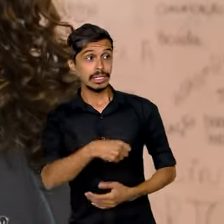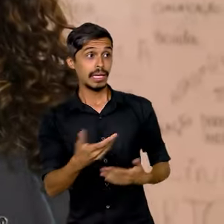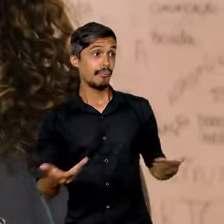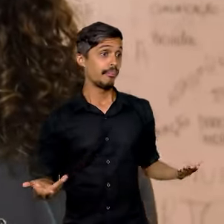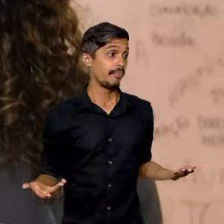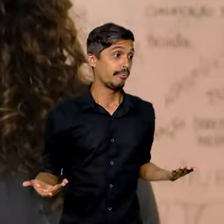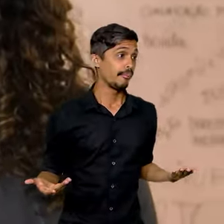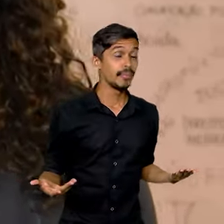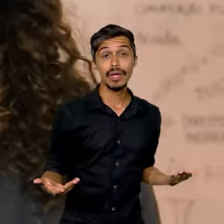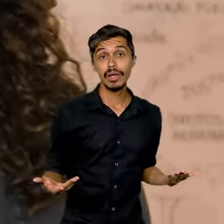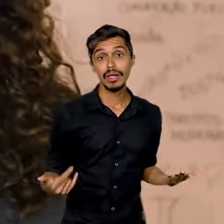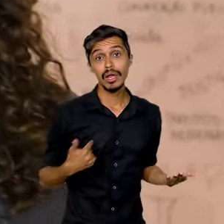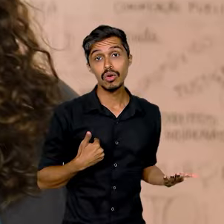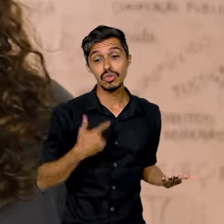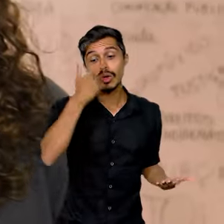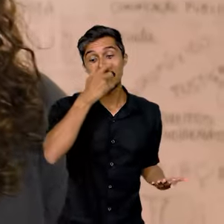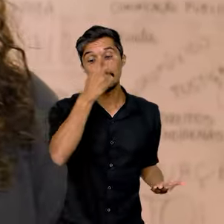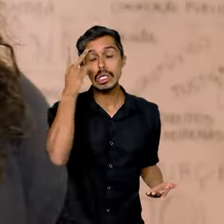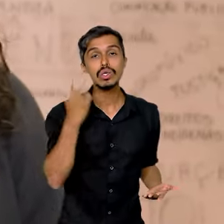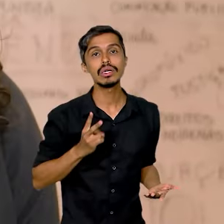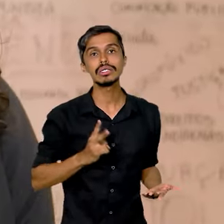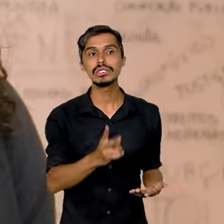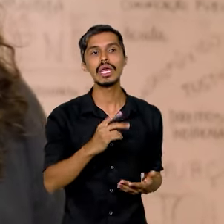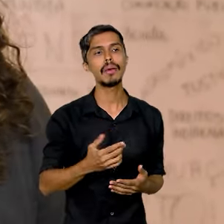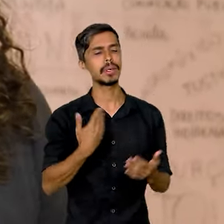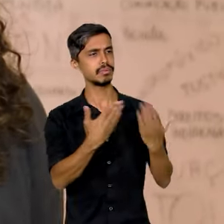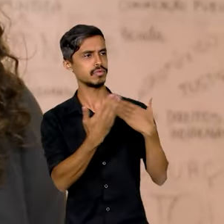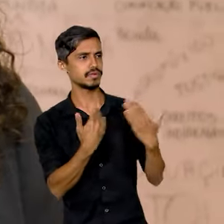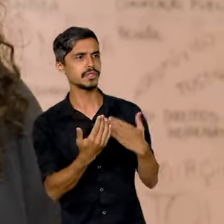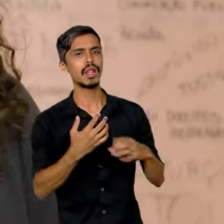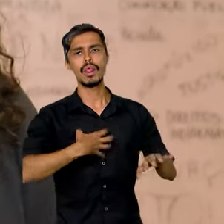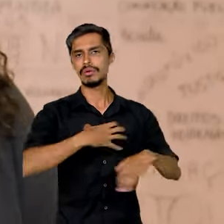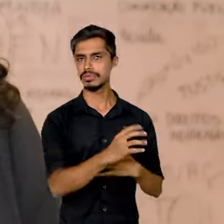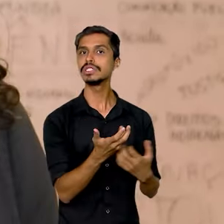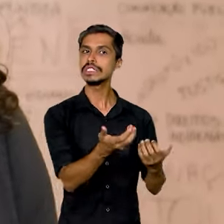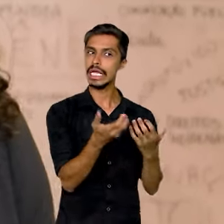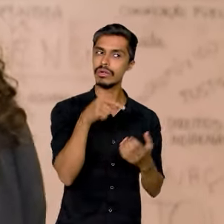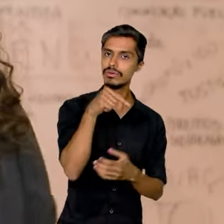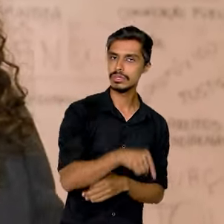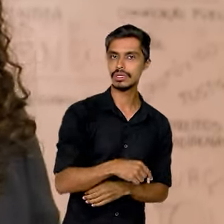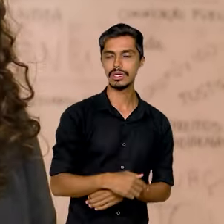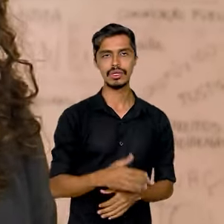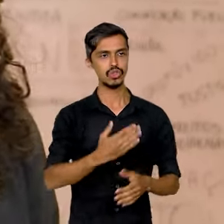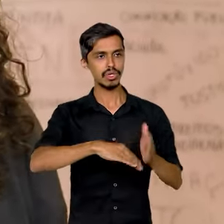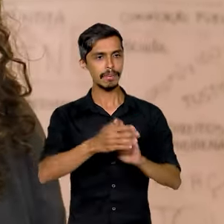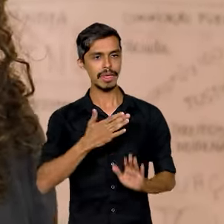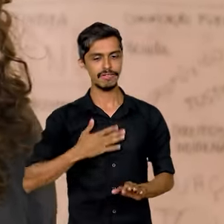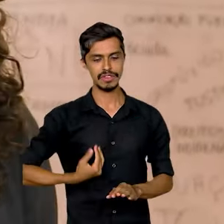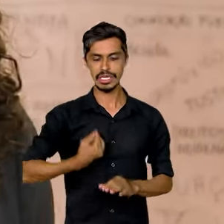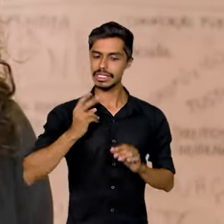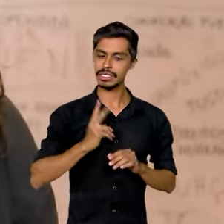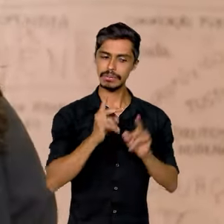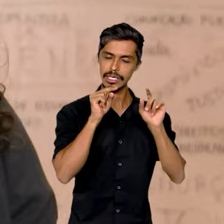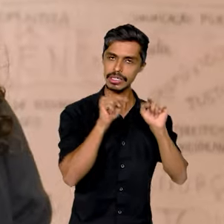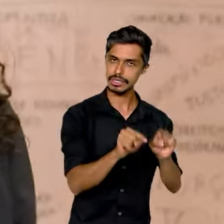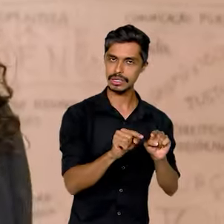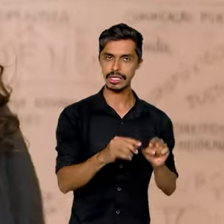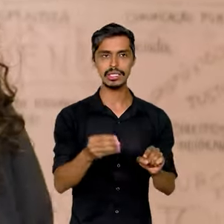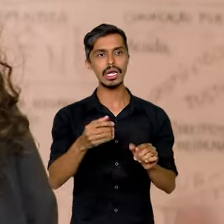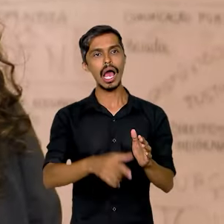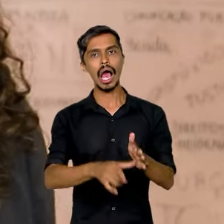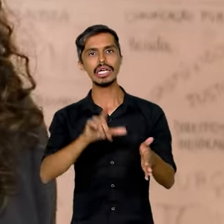Sim, eu sou aquela pessoa que eu sempre sou a favor do diálogo e da empatia. Para tudo na minha vida sempre foi assim, antes